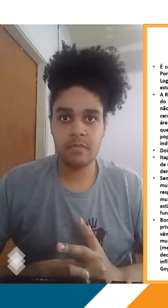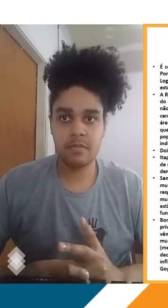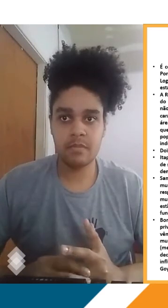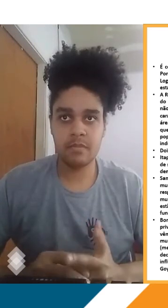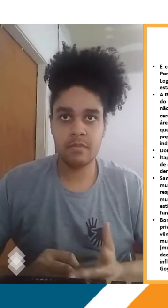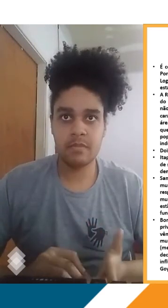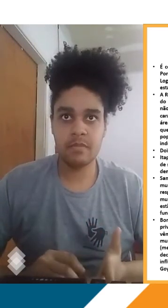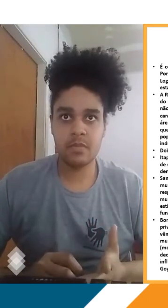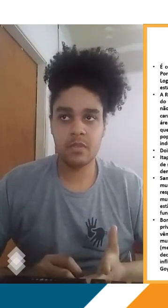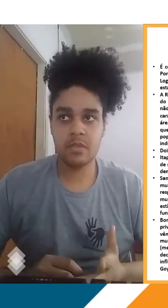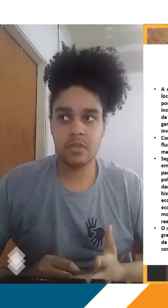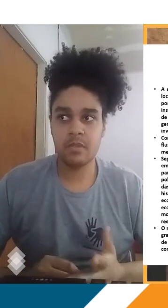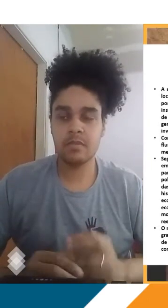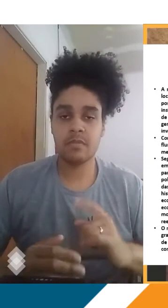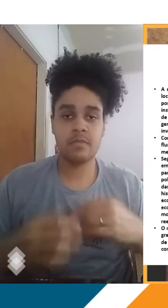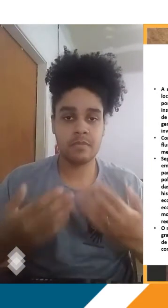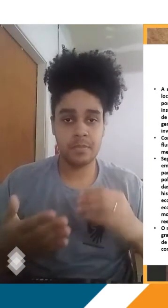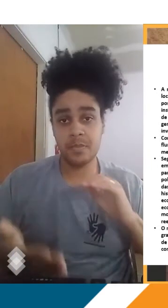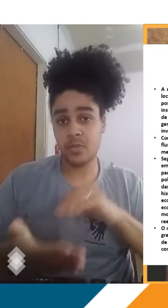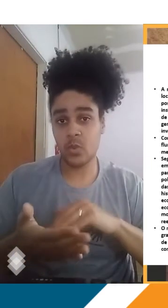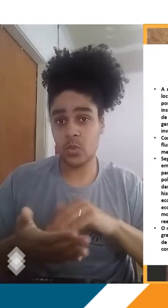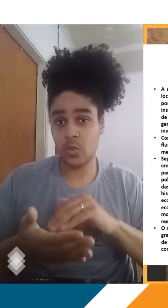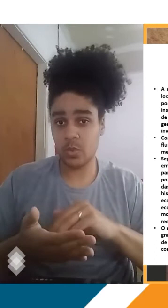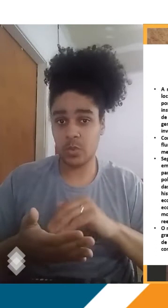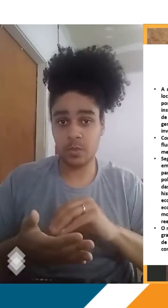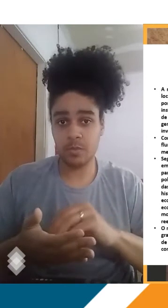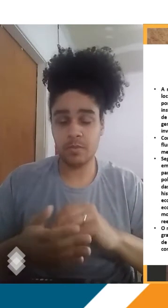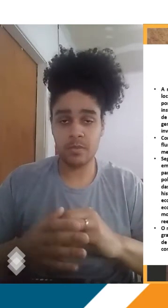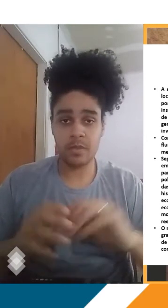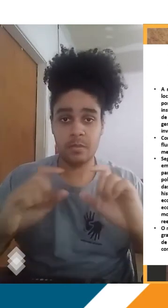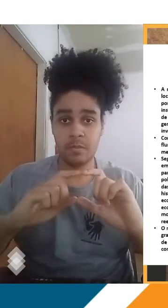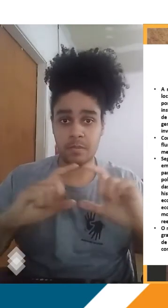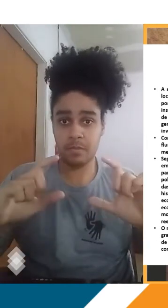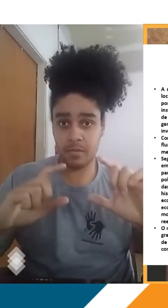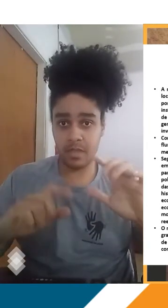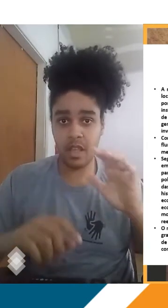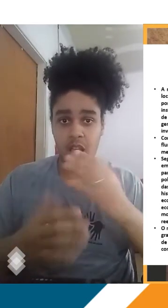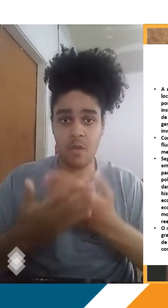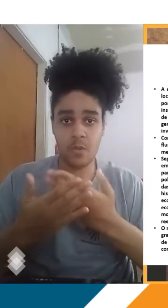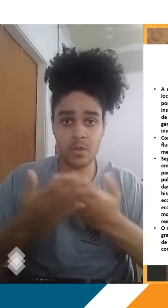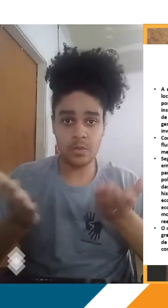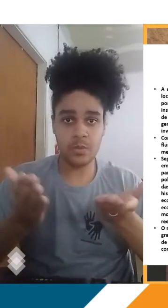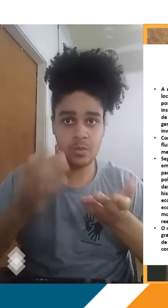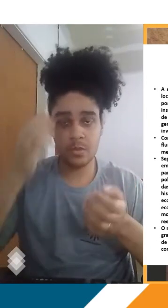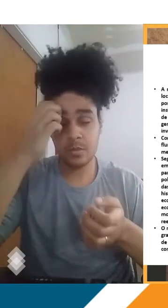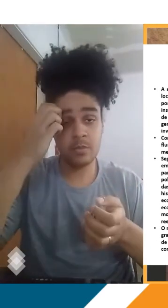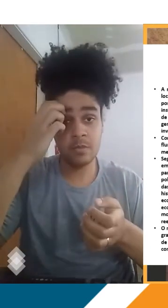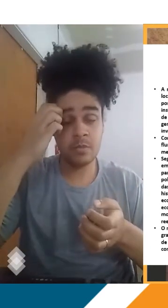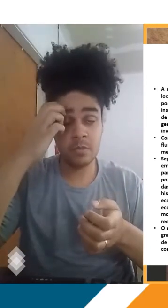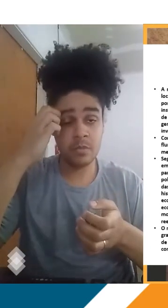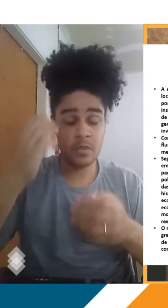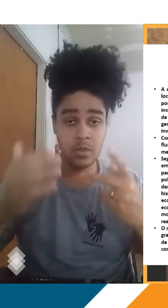porção ocidental do estado do Rio de Janeiro. Enfim, pessoal, chegamos ao último tópico da aula de hoje, restrição produtiva, um fenômeno